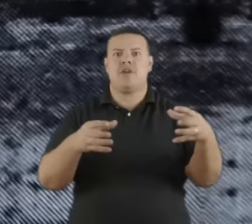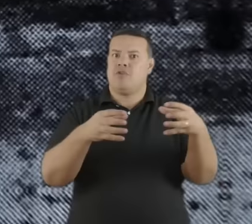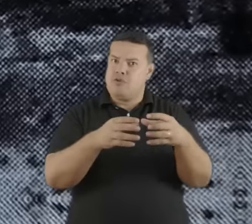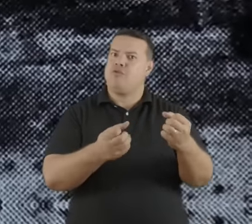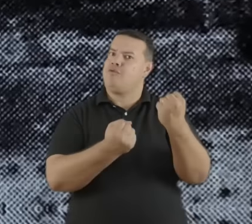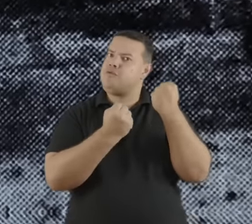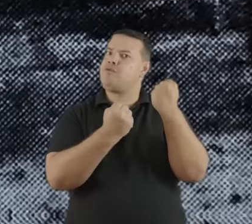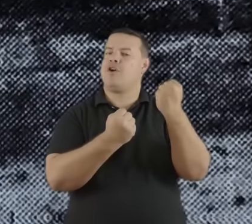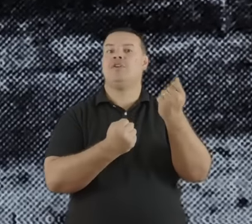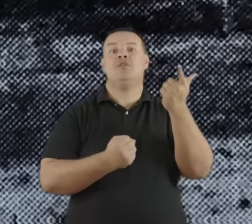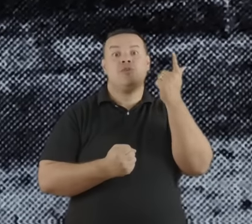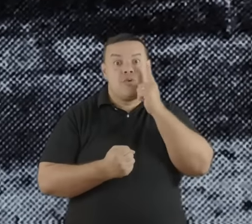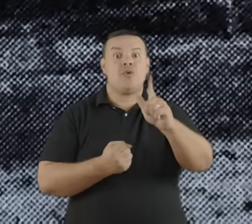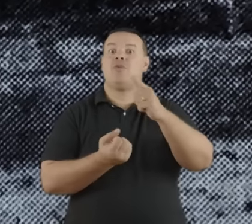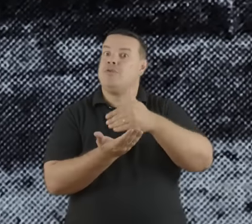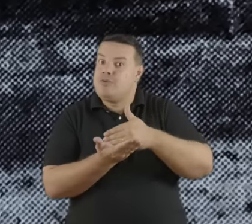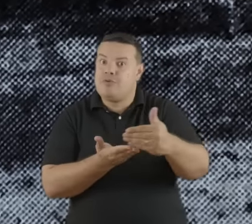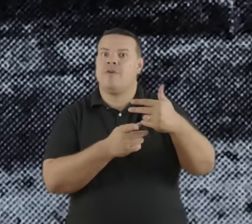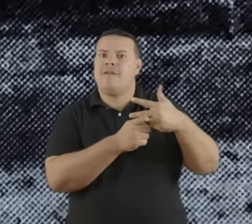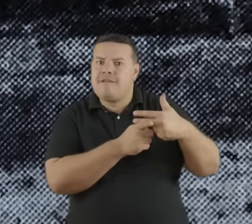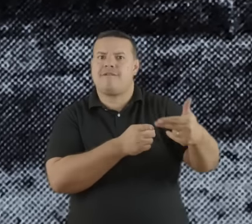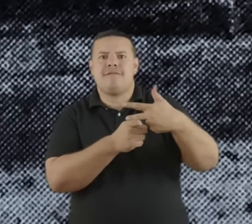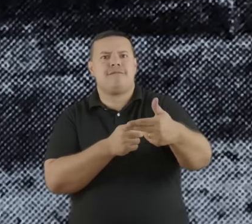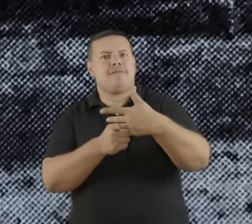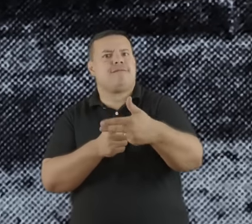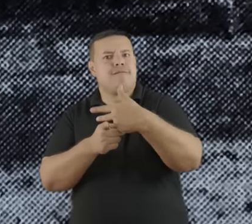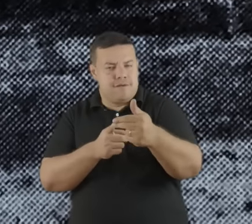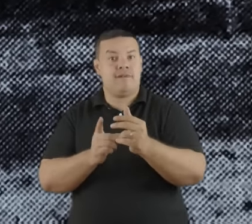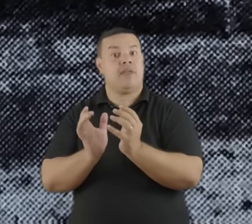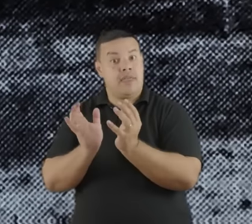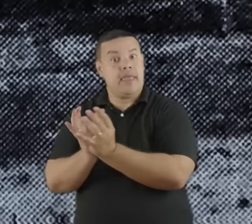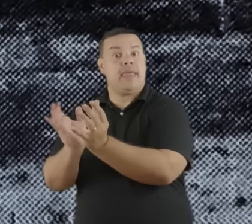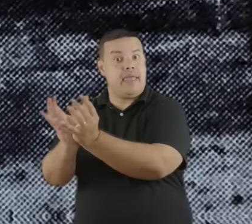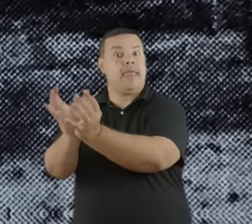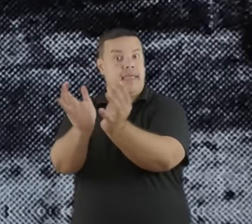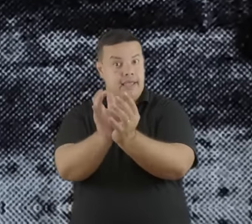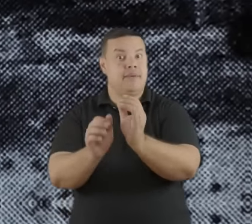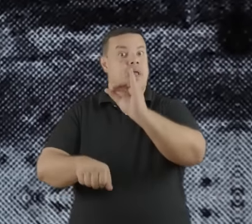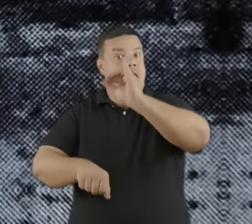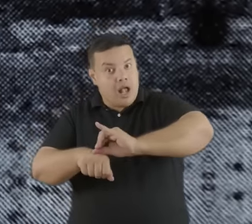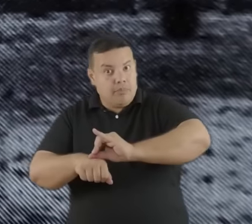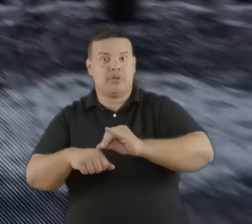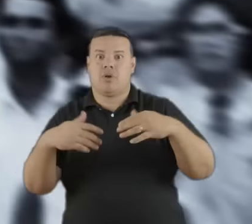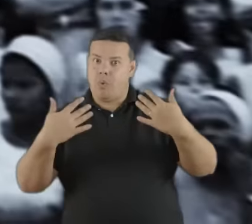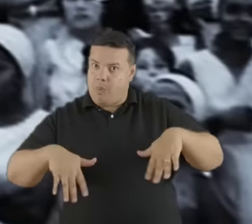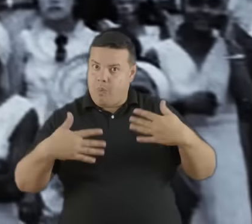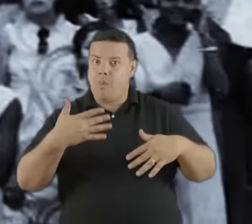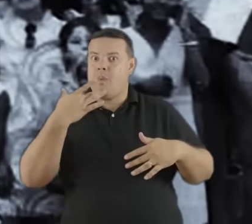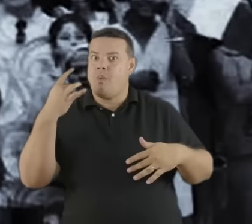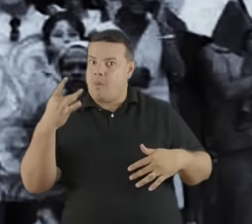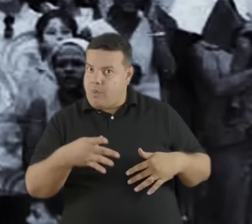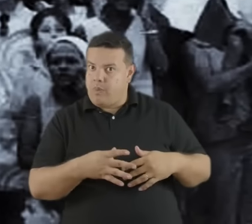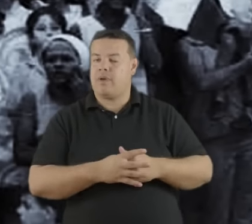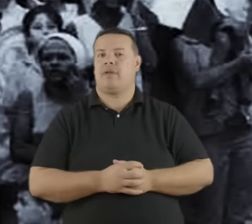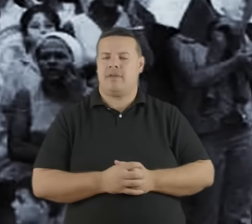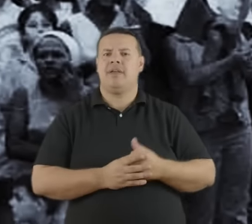deu certo e o Tremendão começou a colecionar vitórias, passando a assustar as grandes equipes da capital. O que antes